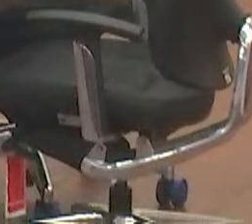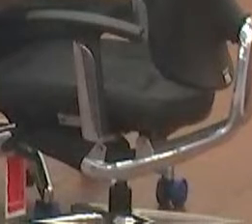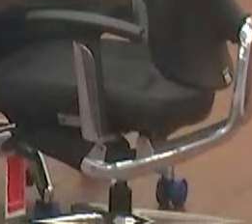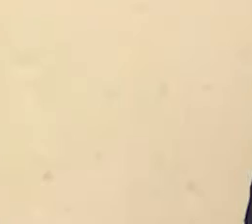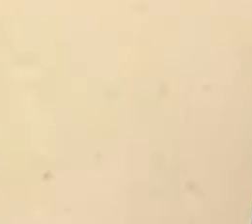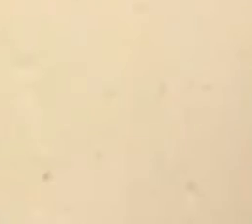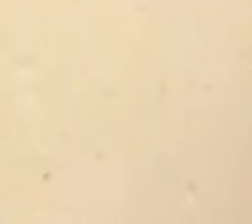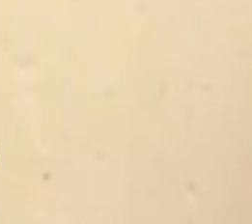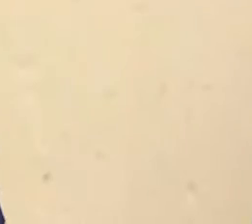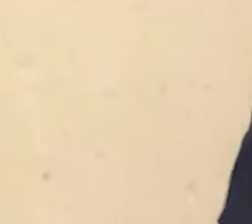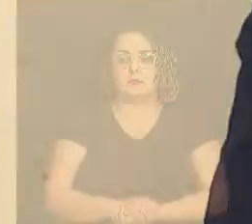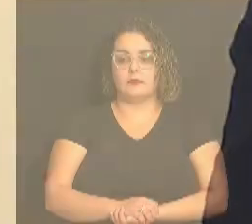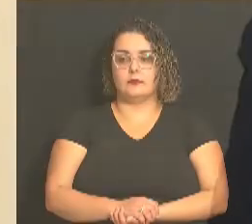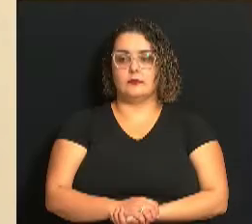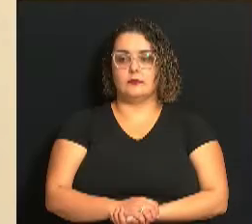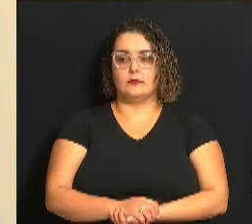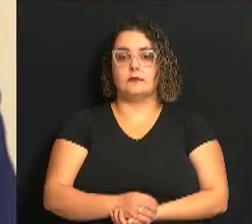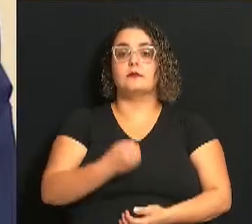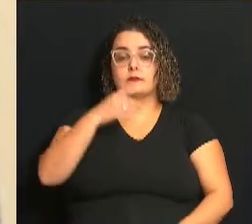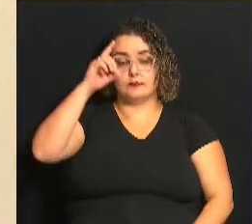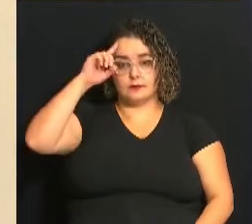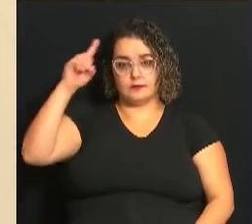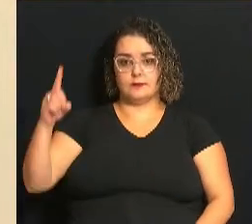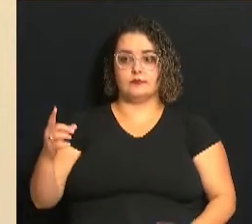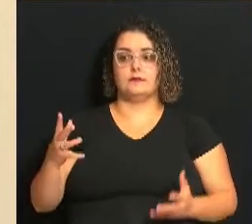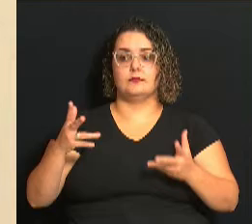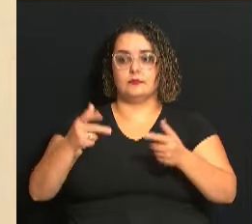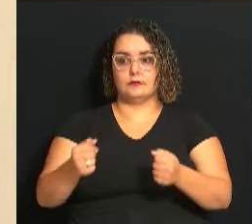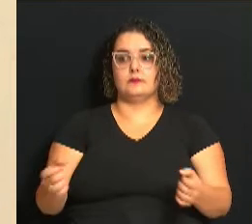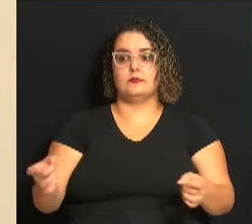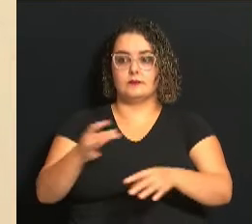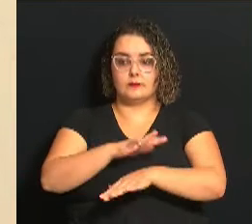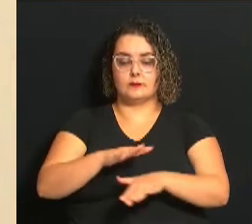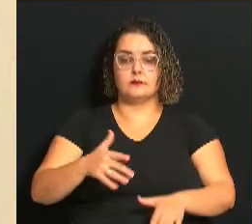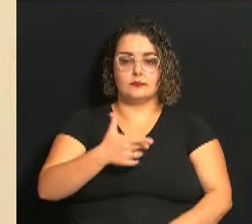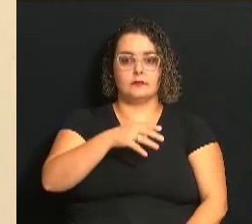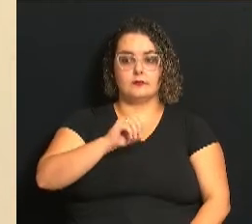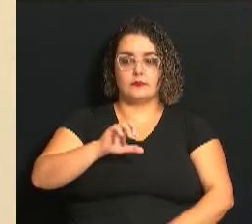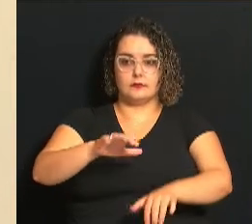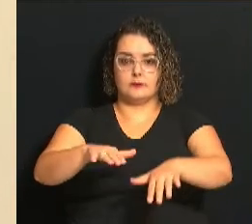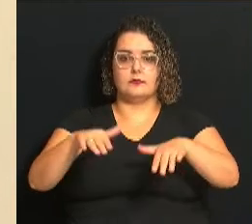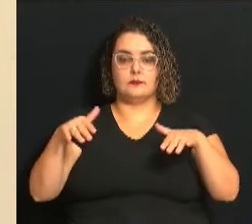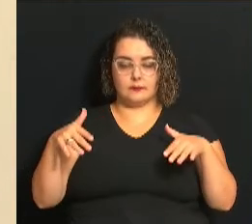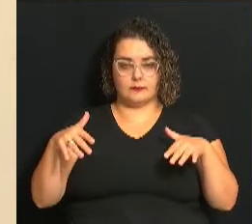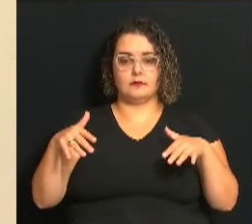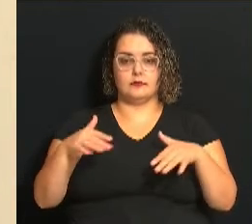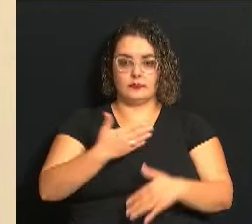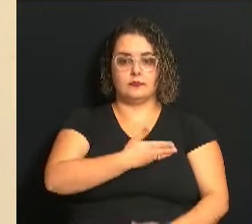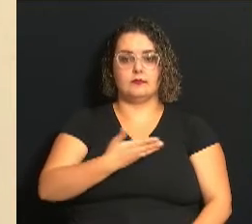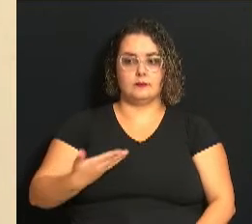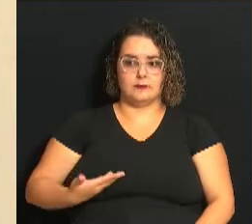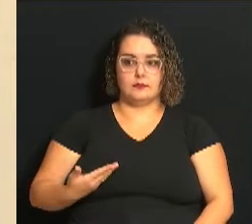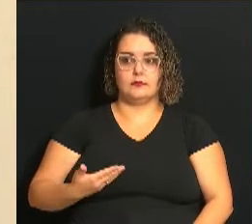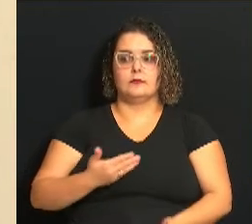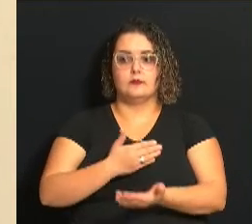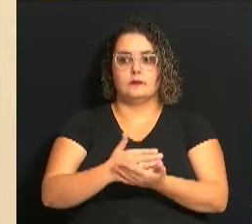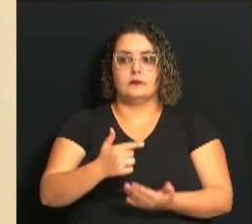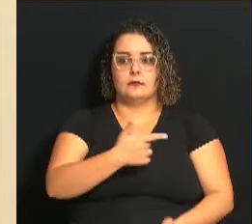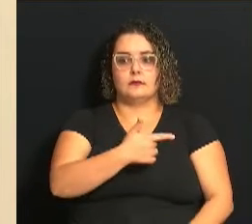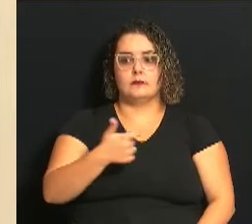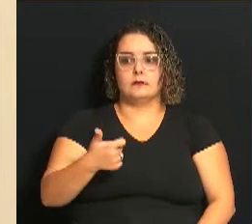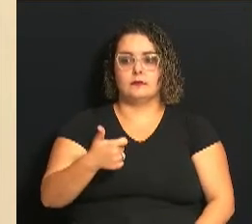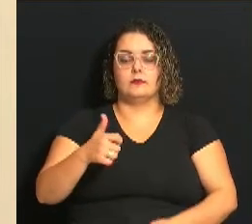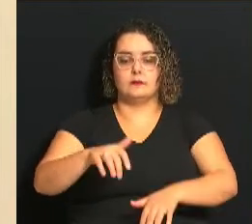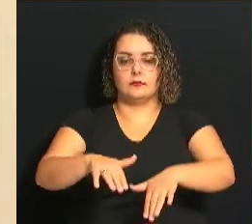Bom dia a todos. Tendo encerrado a 20ª audiência pública, eu dou início à 21ª